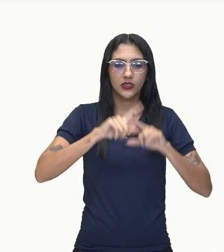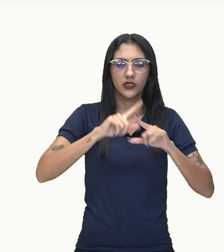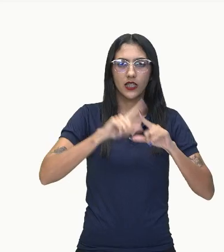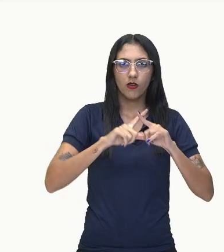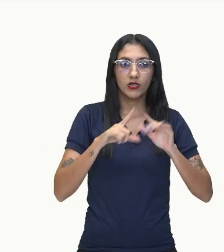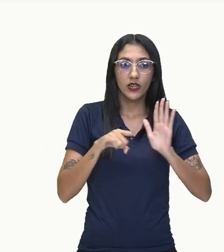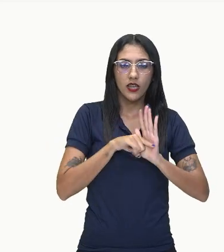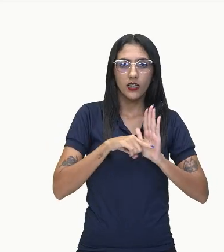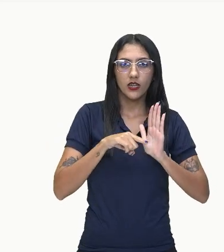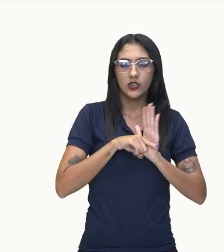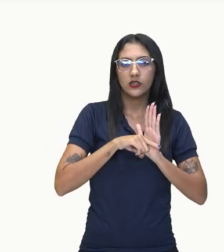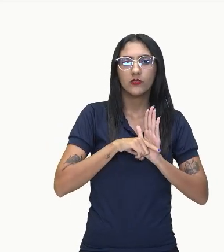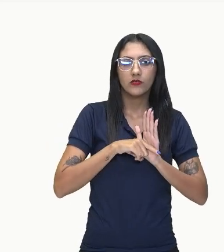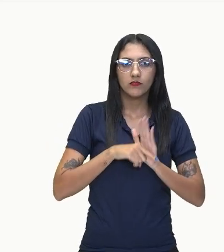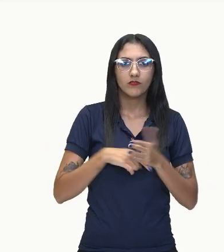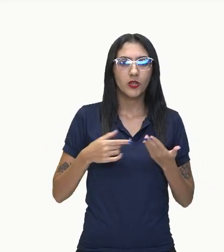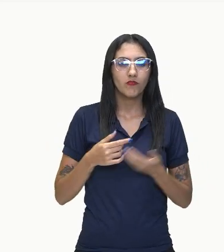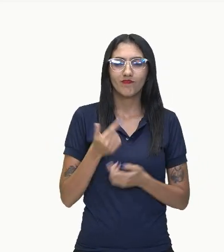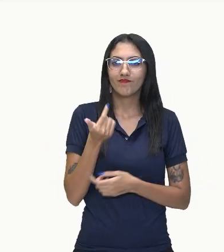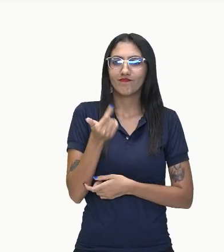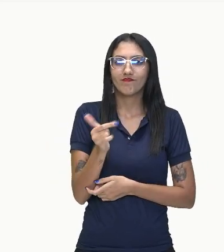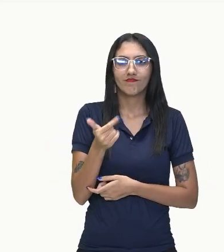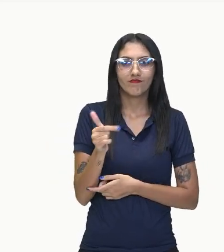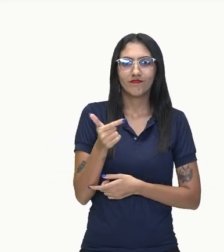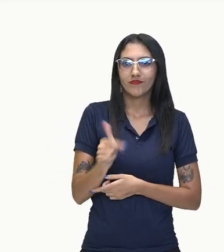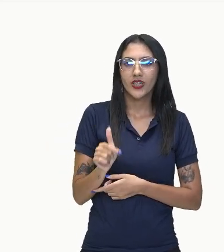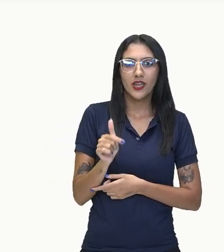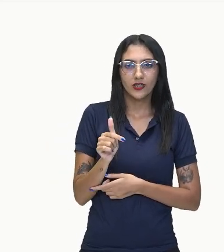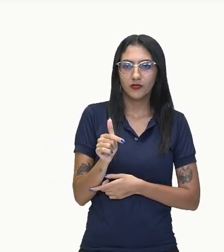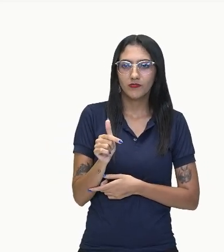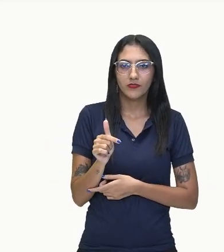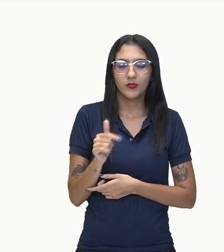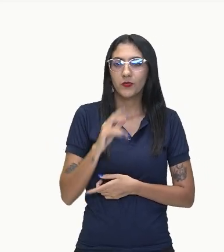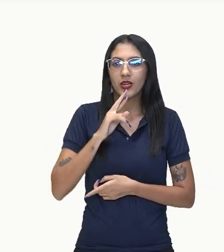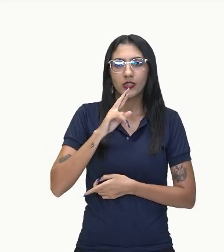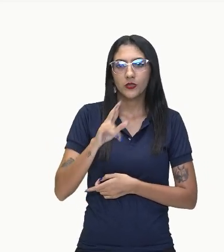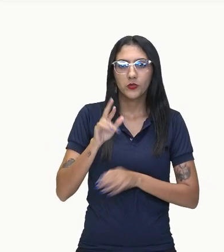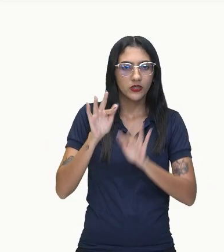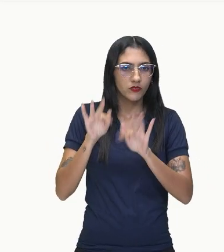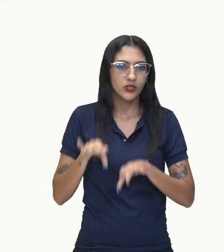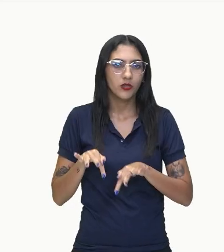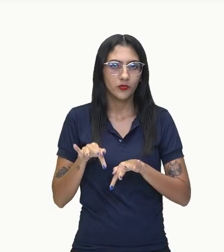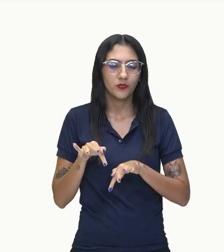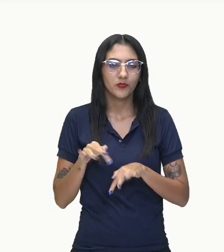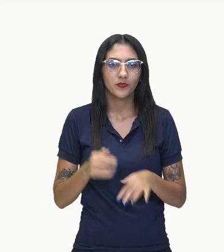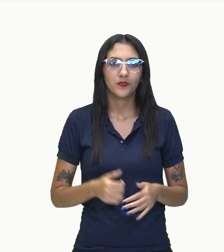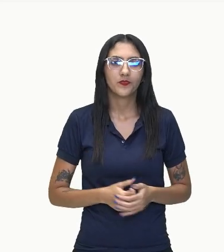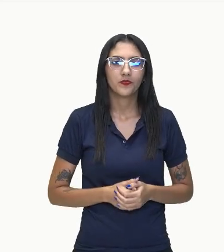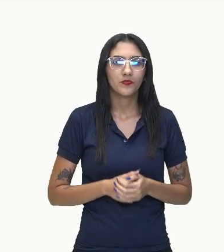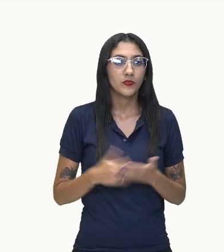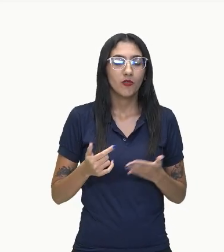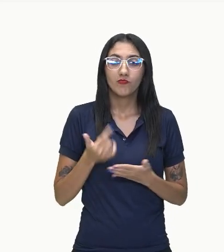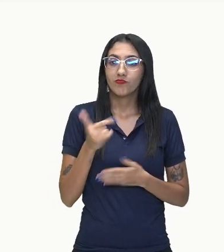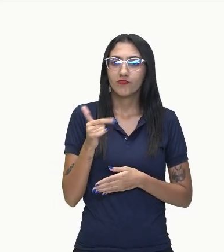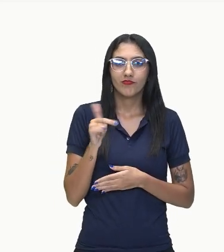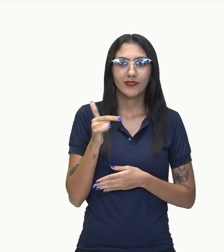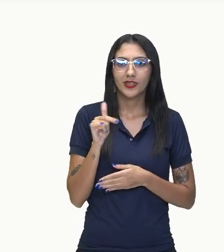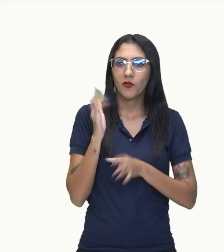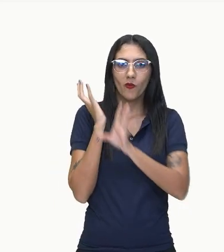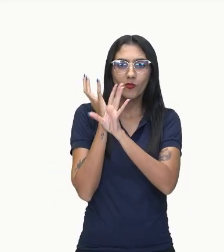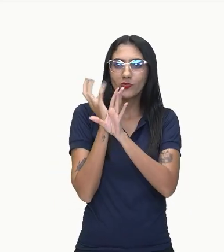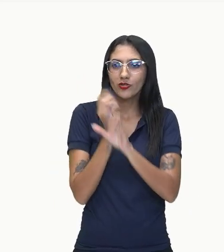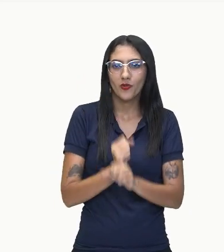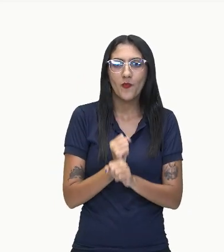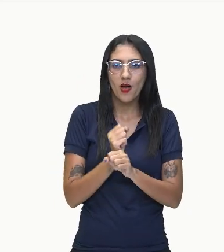do que zero? Não existem zeros reais na função. Então, não tem como a gente calcular o valor